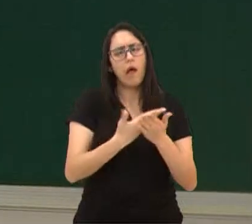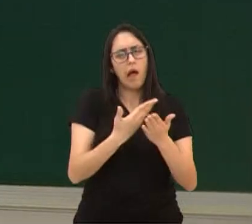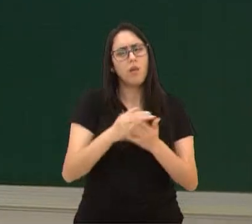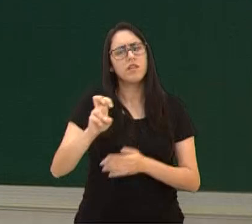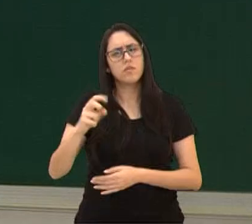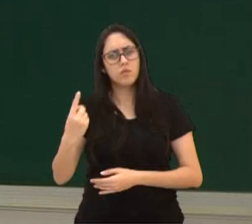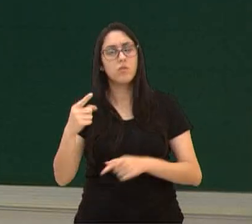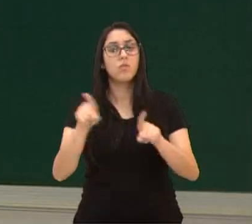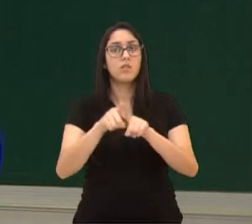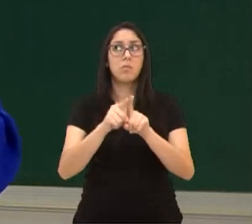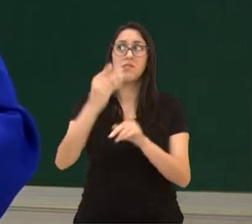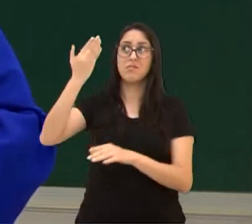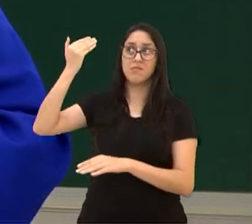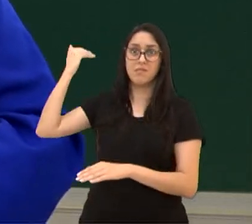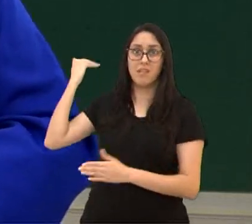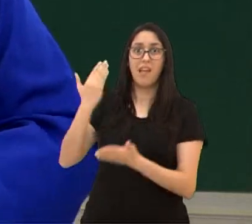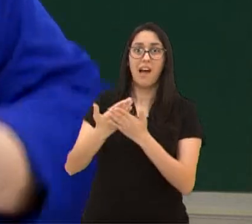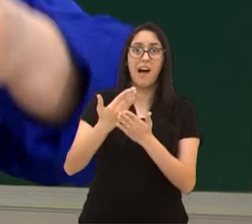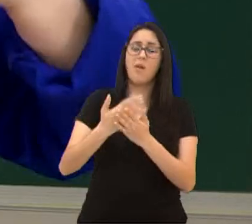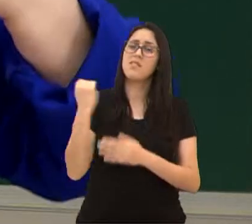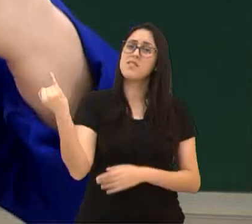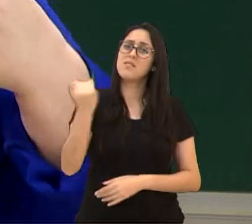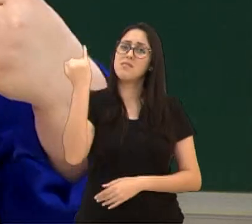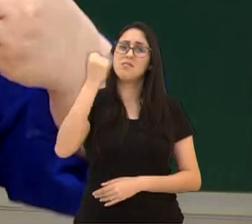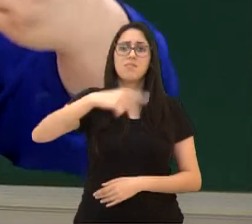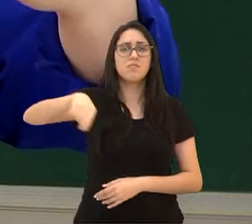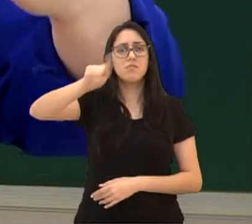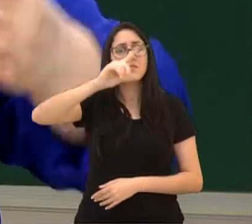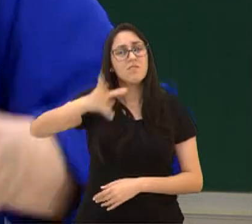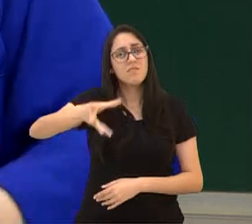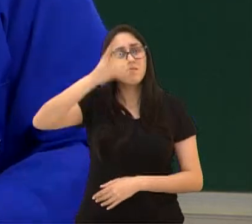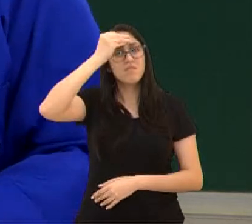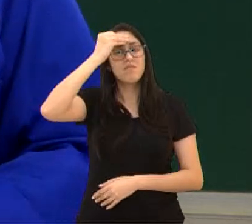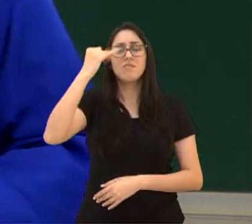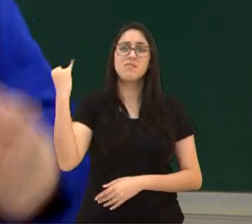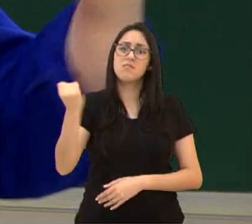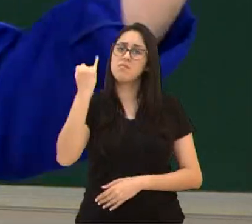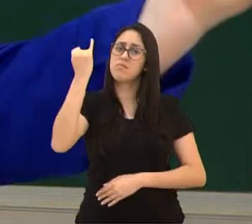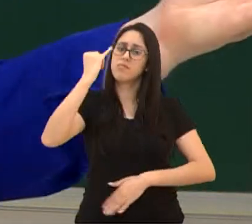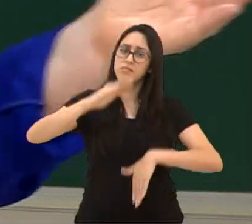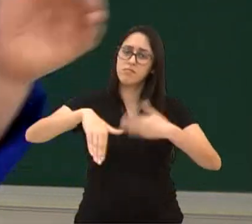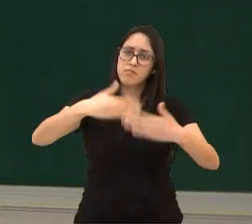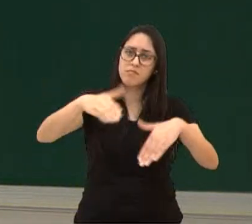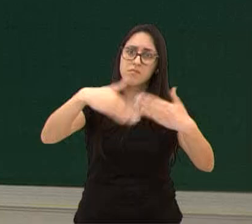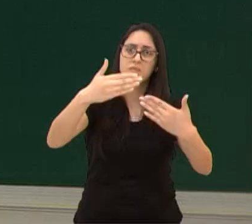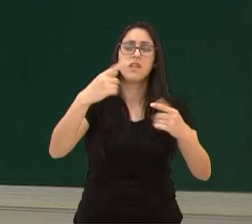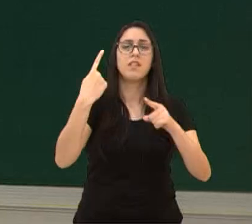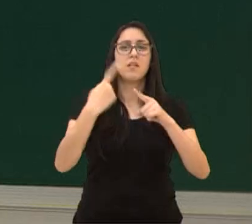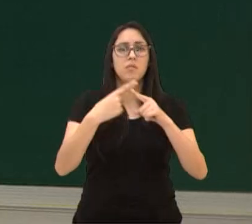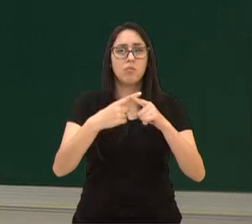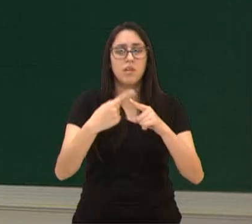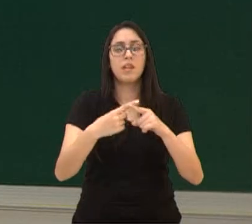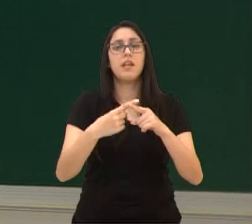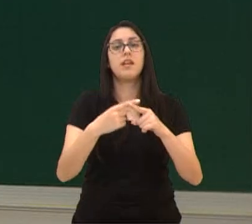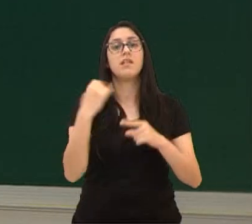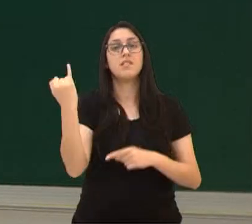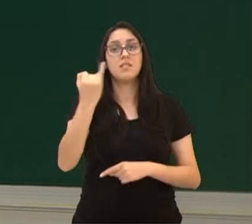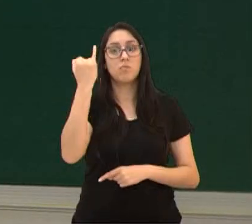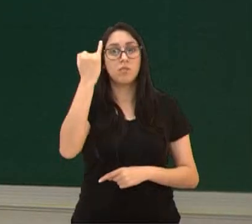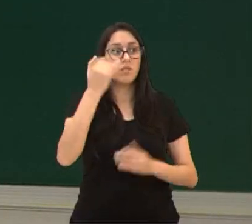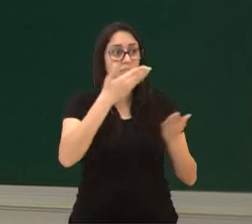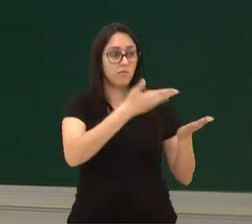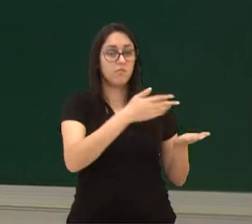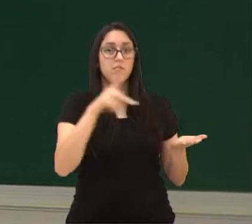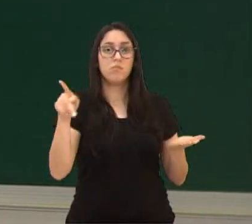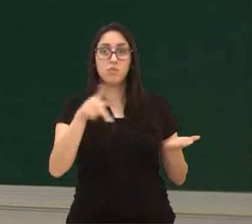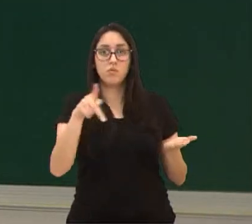das aulas anteriores, são de suma importância para que você caminhe quando a professora Marília entrar em pilhas e